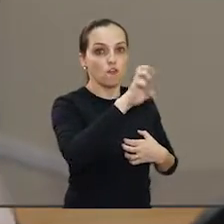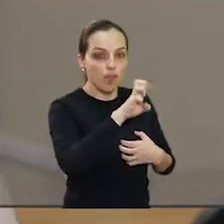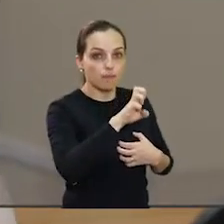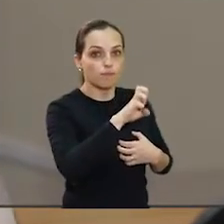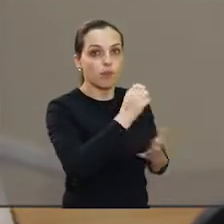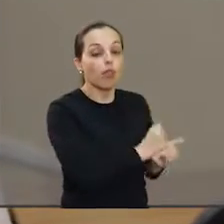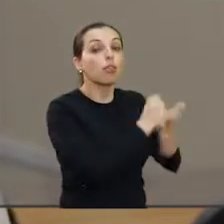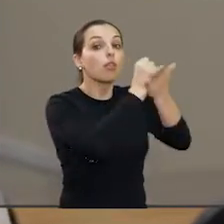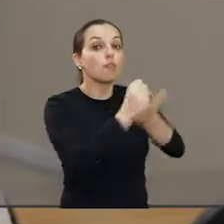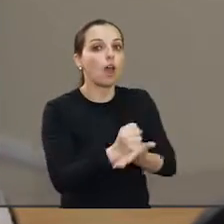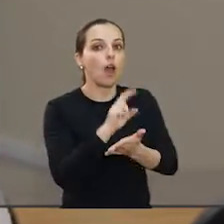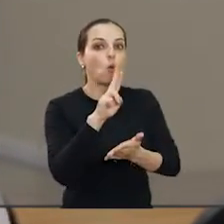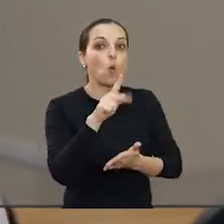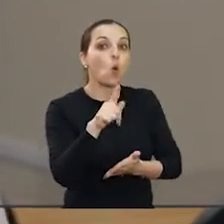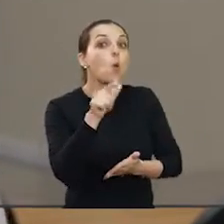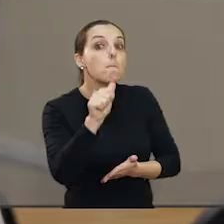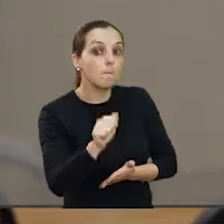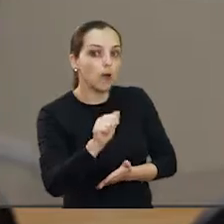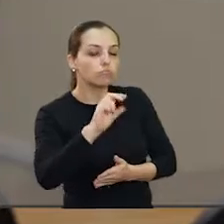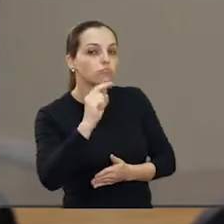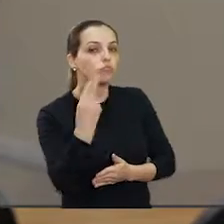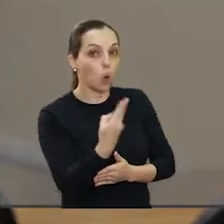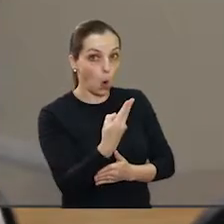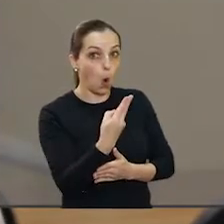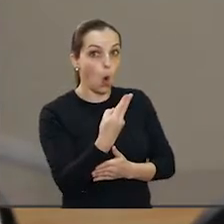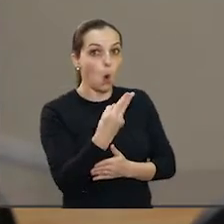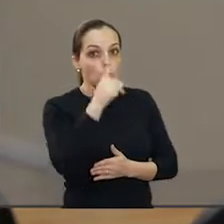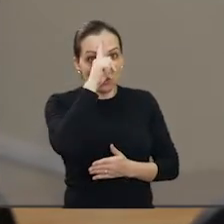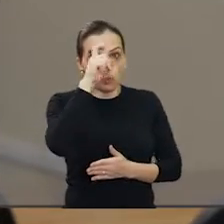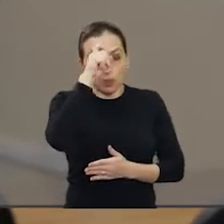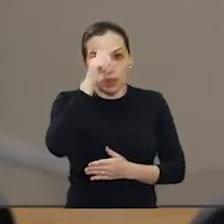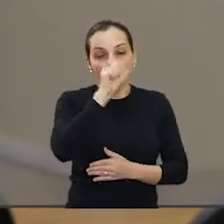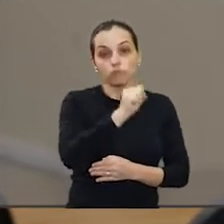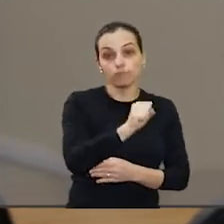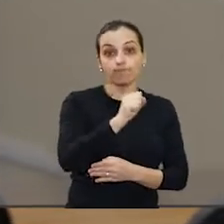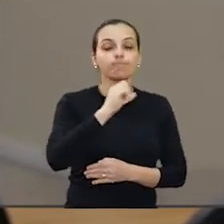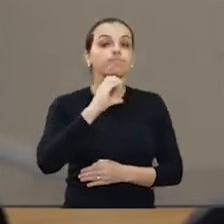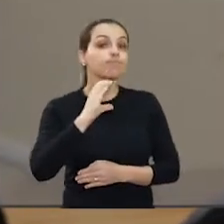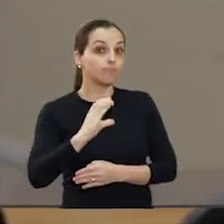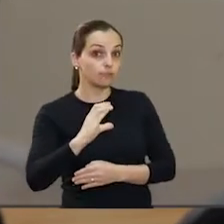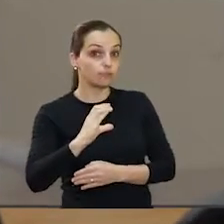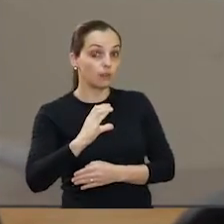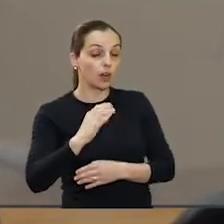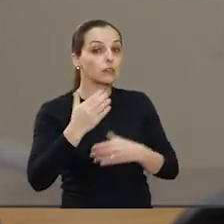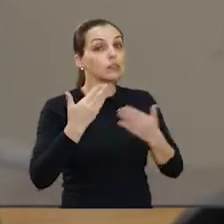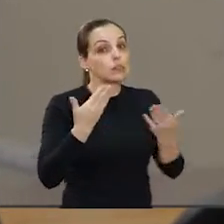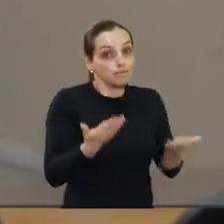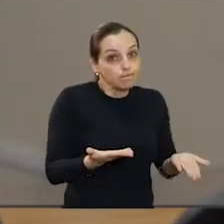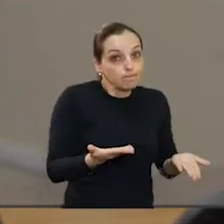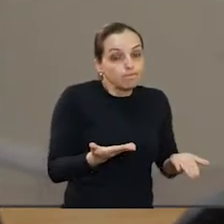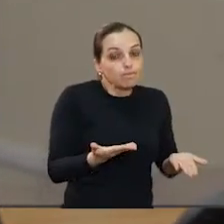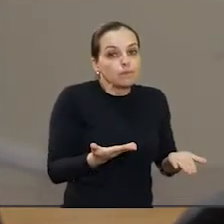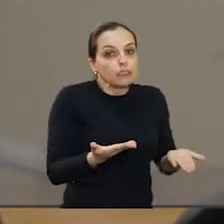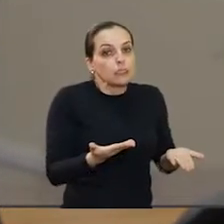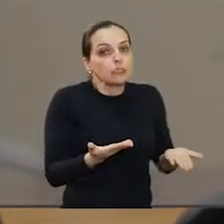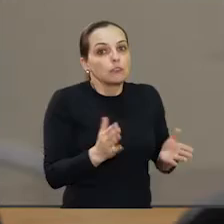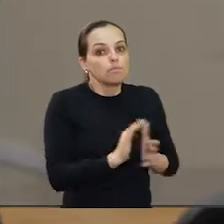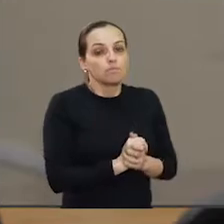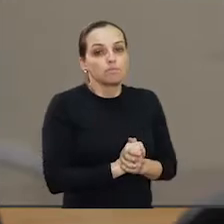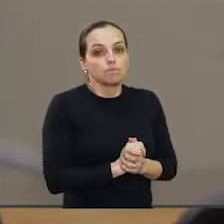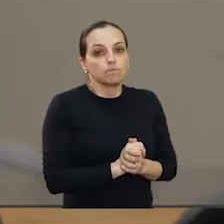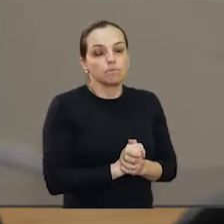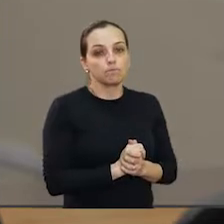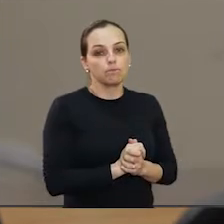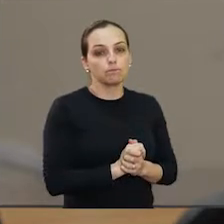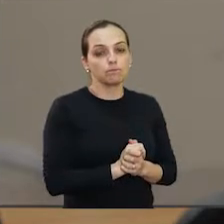emergências. Pode ser entrada pelas UPAs, pode ser pela própria Serviço de Emergência de Santa Casa, né, para que eu